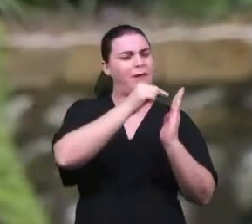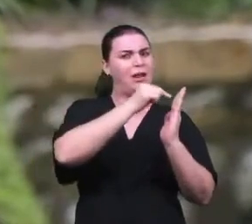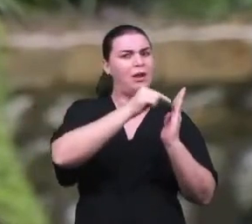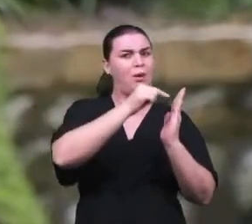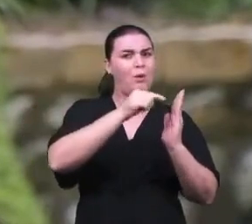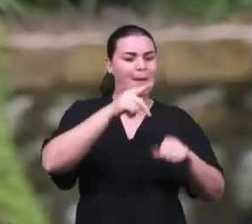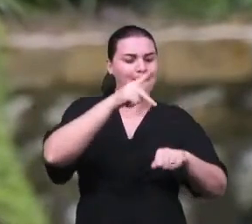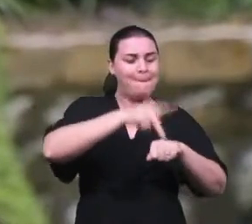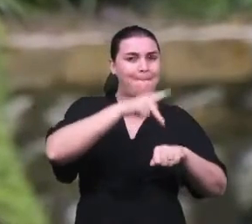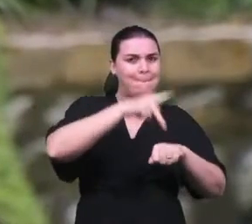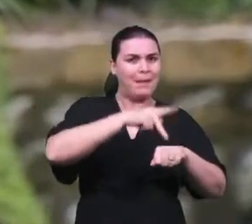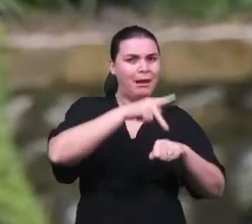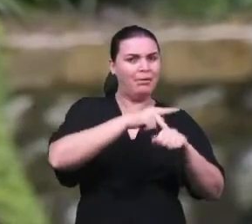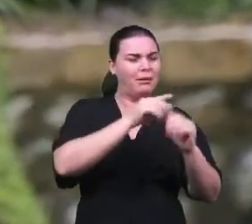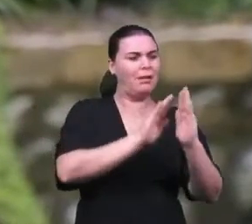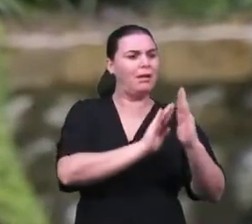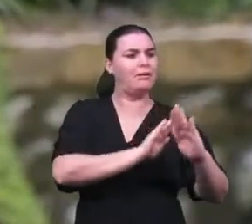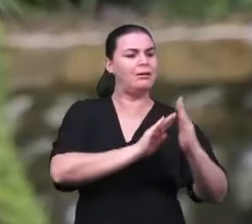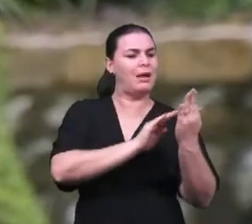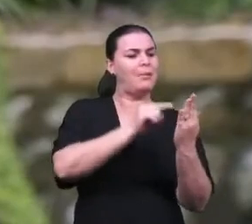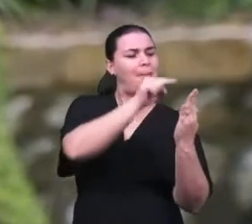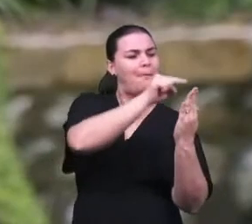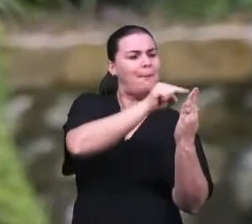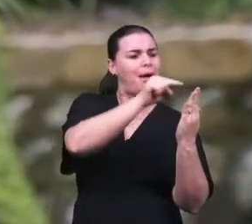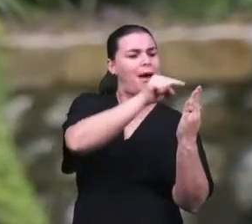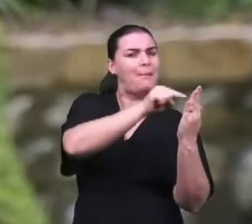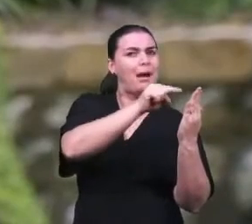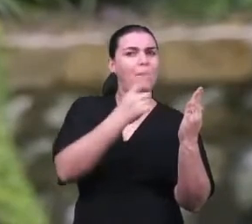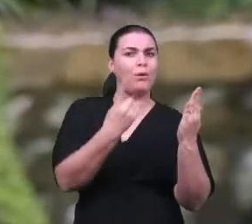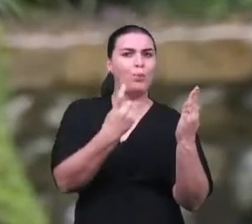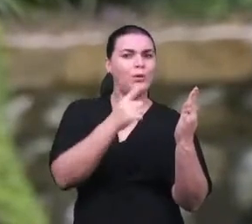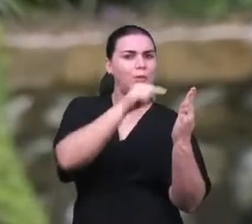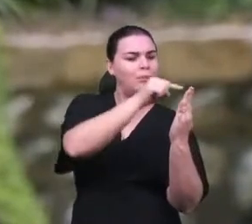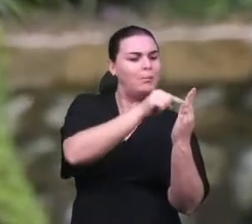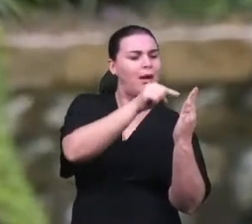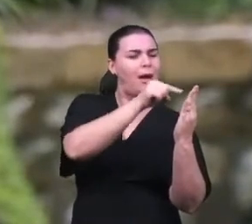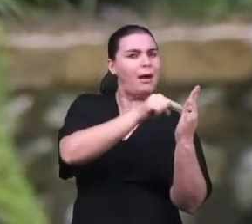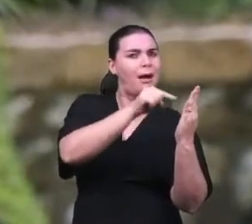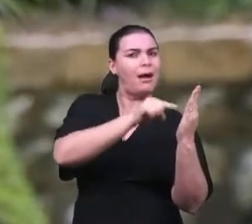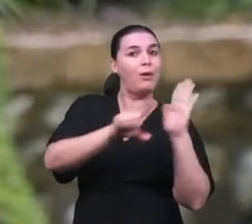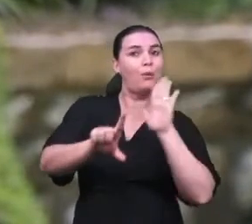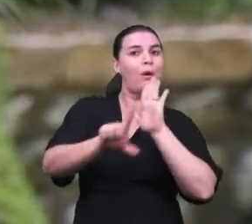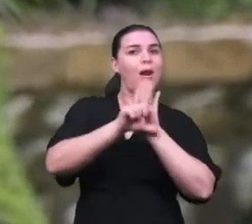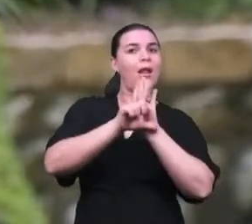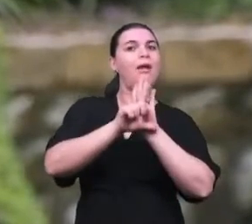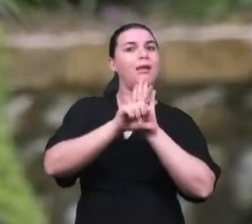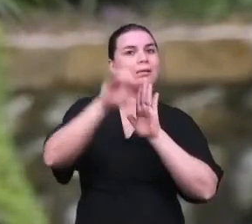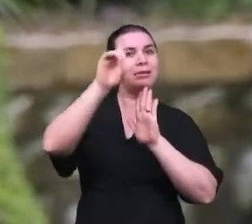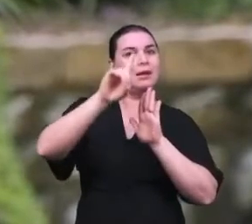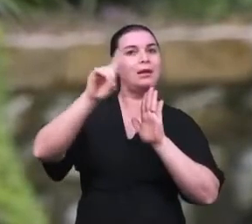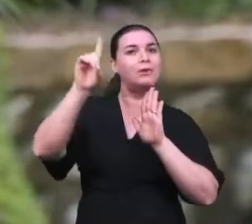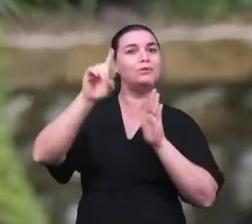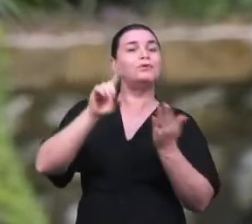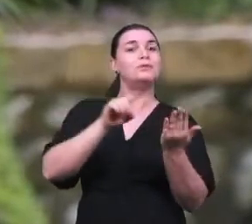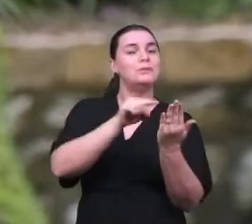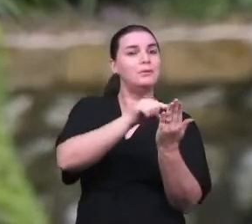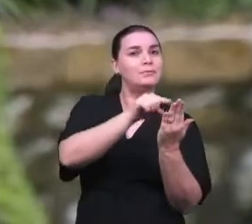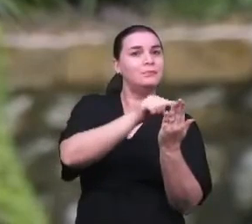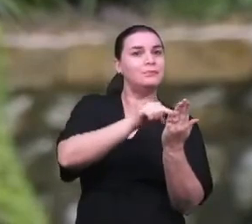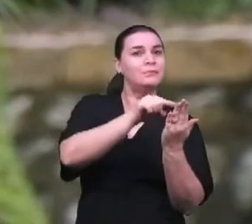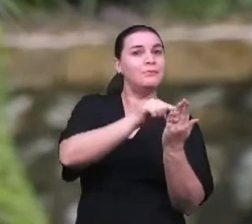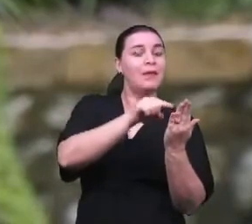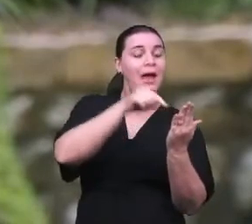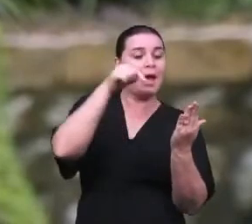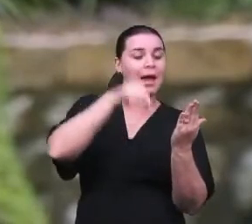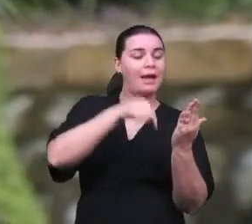Nós vamos encontrar no ministério de Jesus escrevendo com os dedos na terra. E